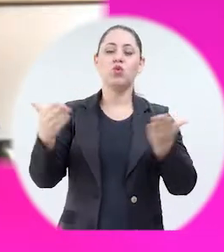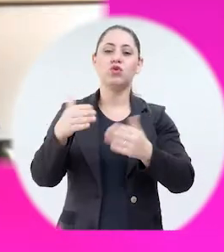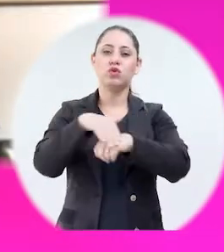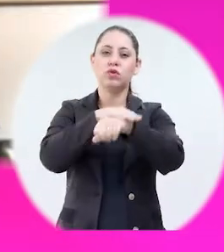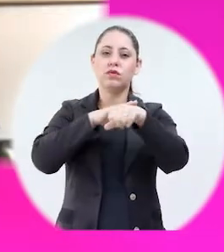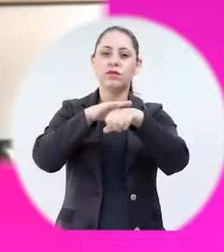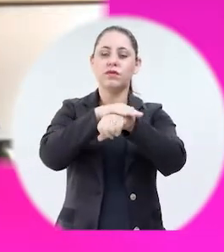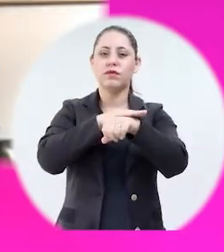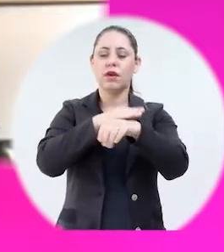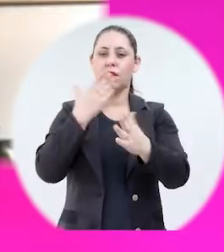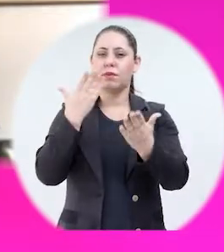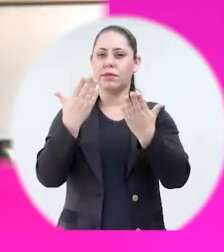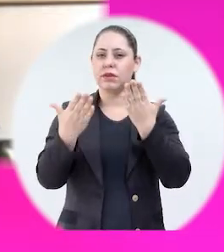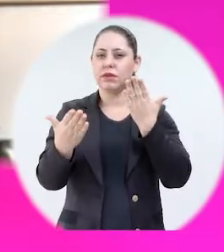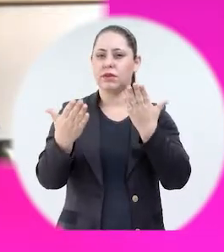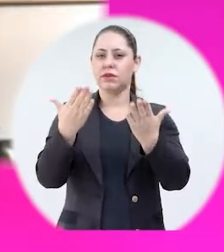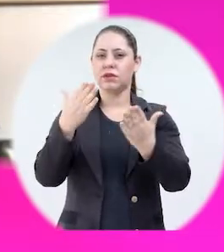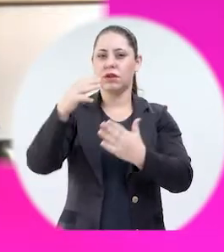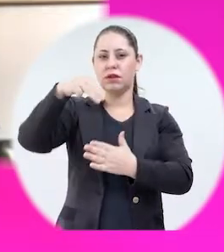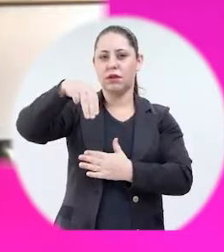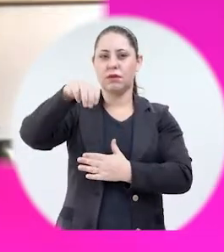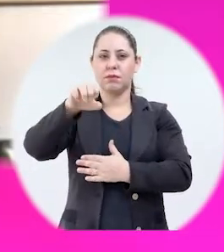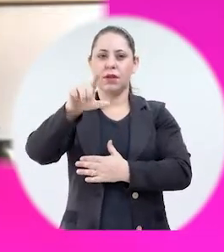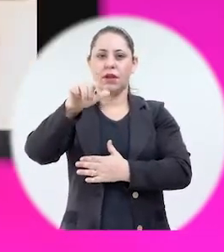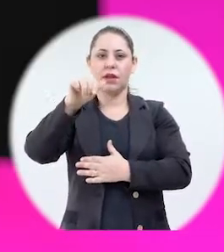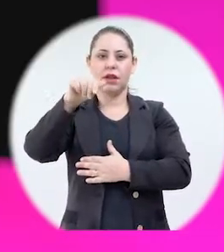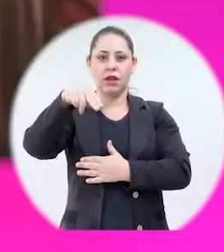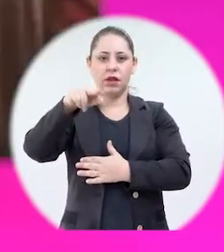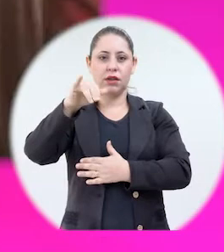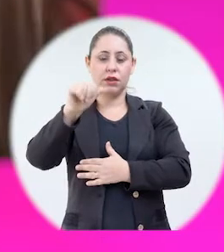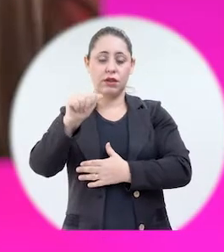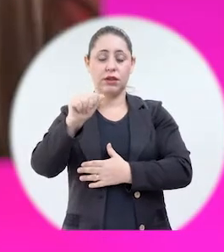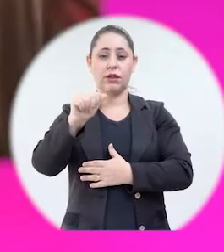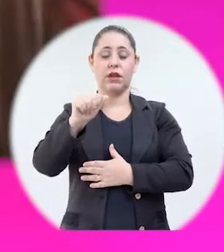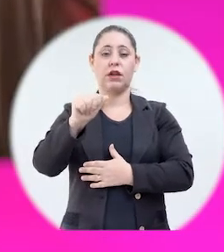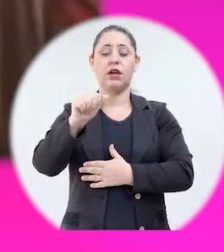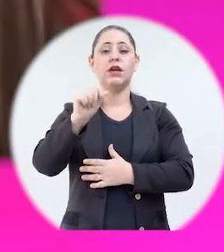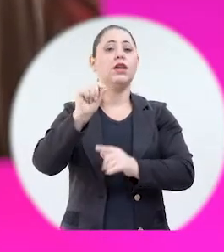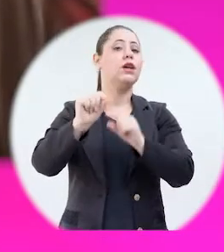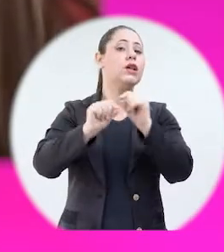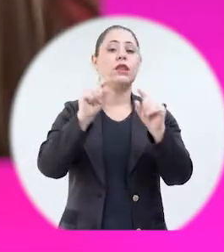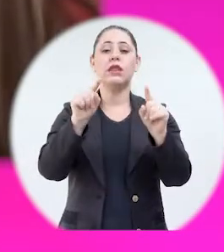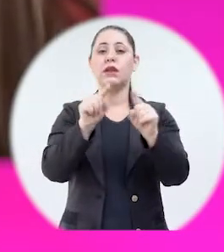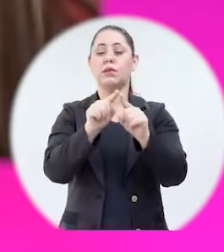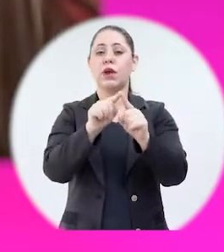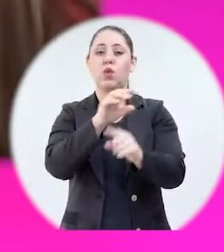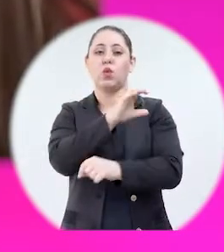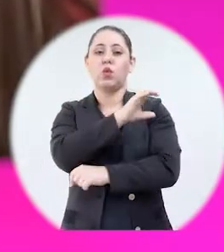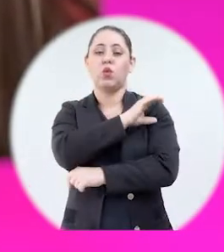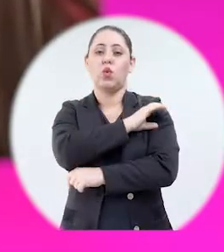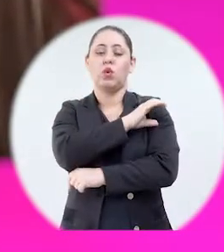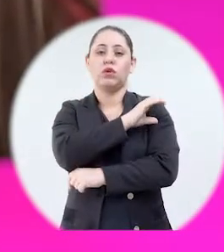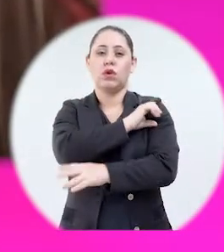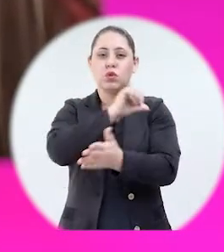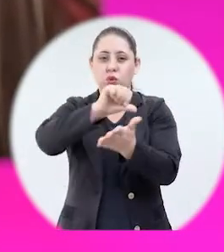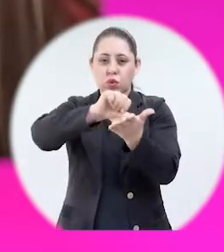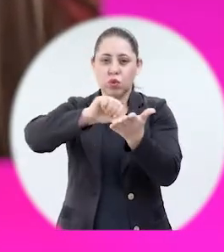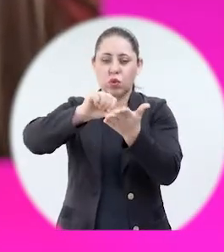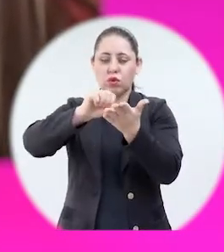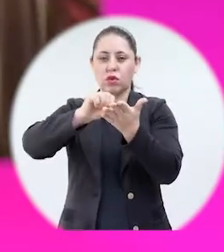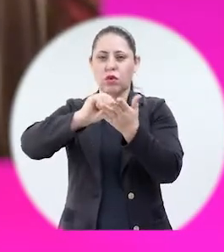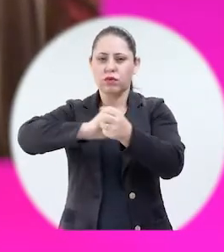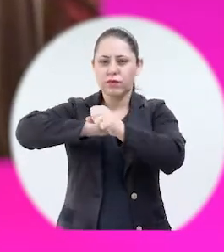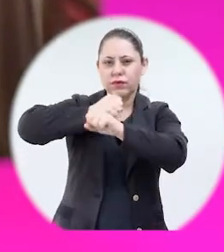vamos conversar com a psicóloga Melânia Pandolfi Araújo, ela que também é coordenadora do Núcleo de